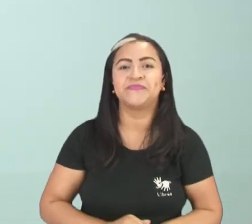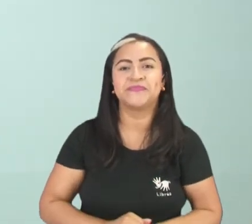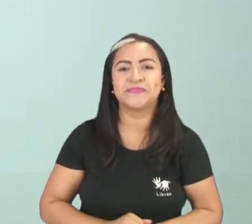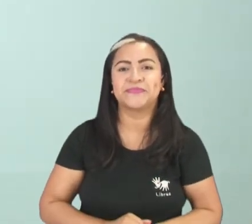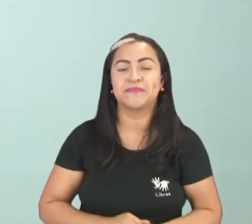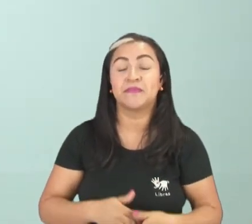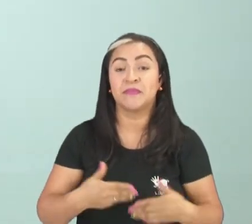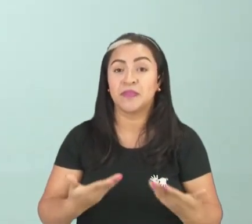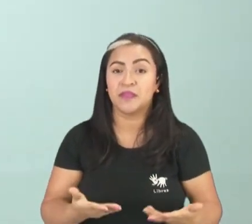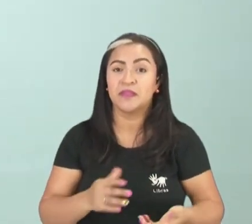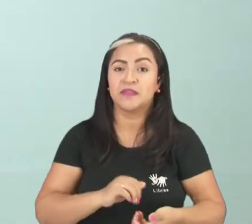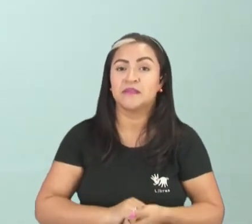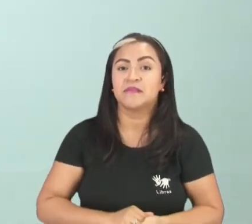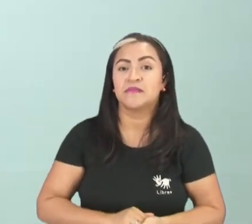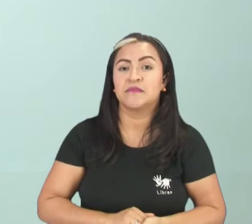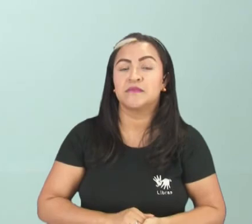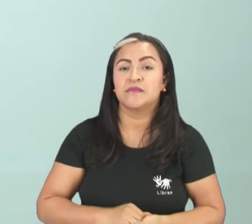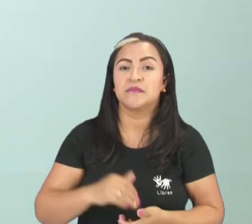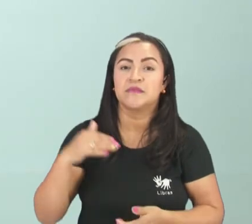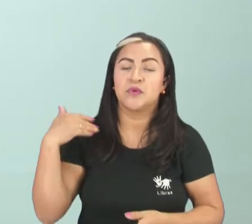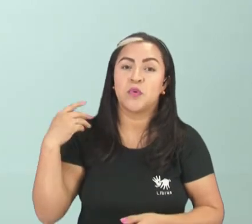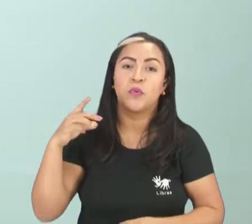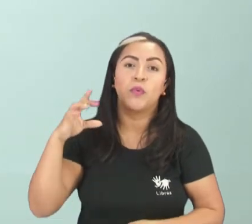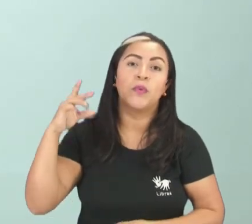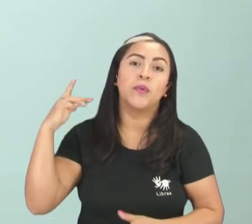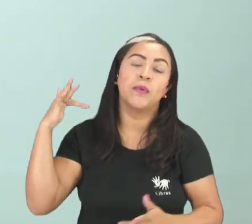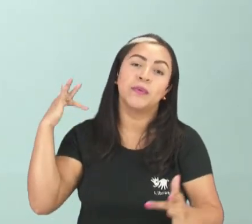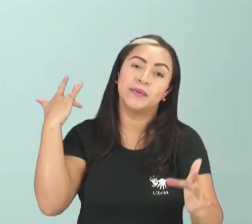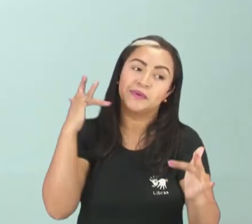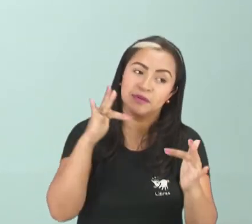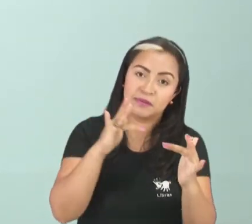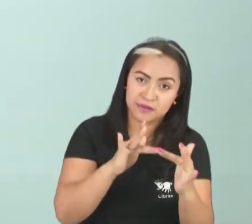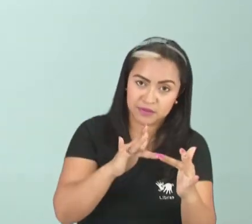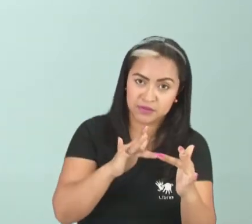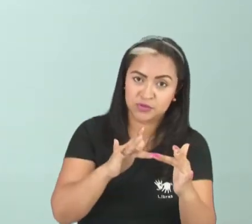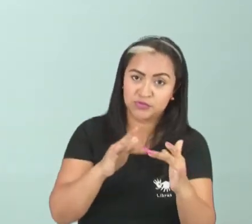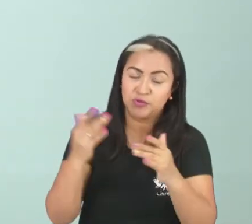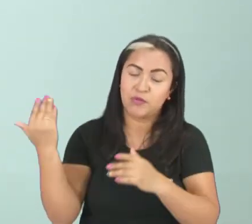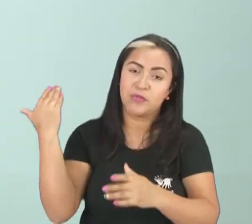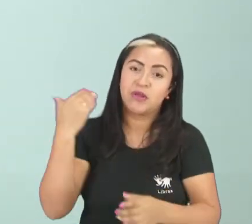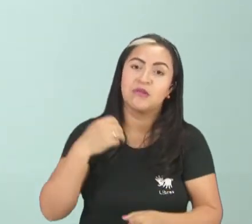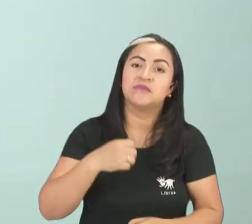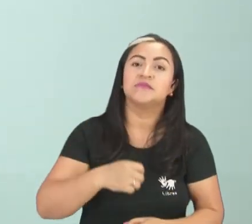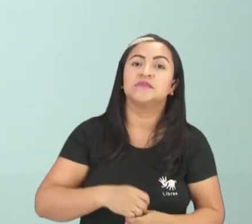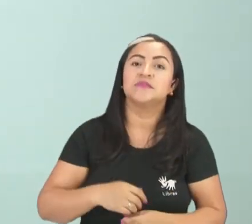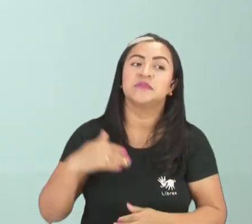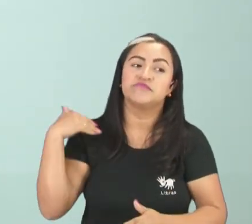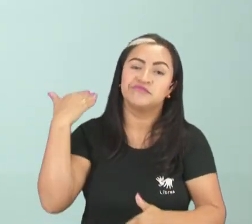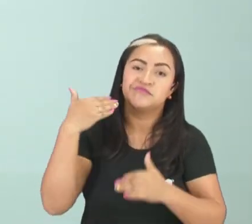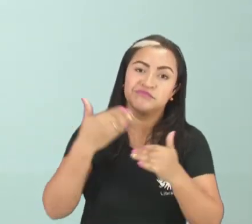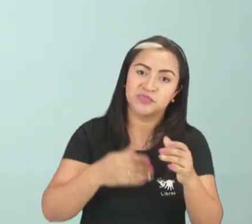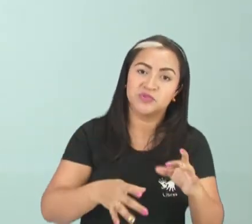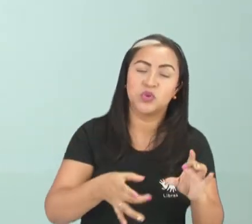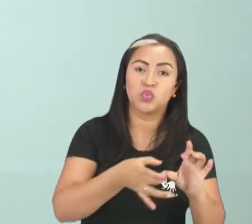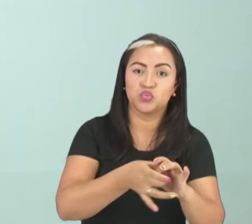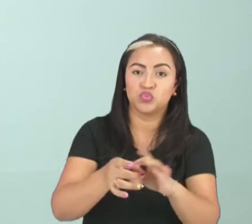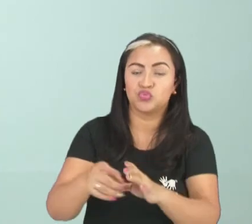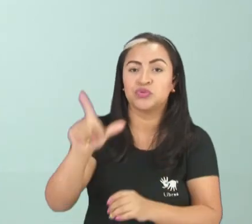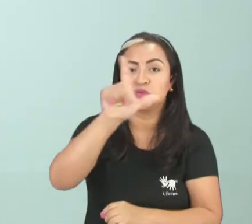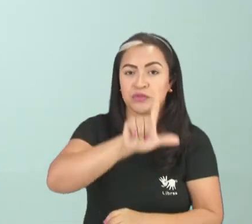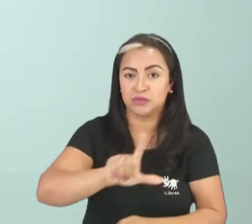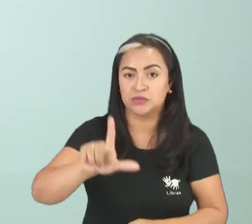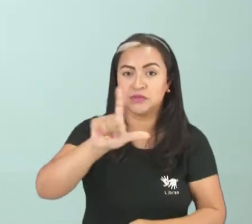retomaram. Então esse período histórico, o classicismo, surgiu aí para retomar os clássicos, fazendo um aparato, tá? Para retomar